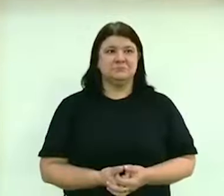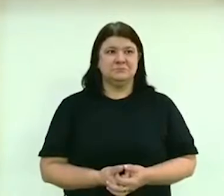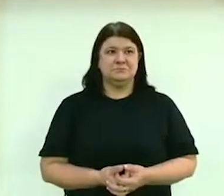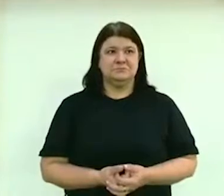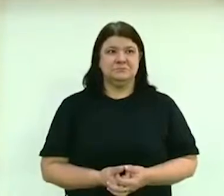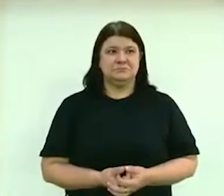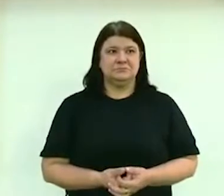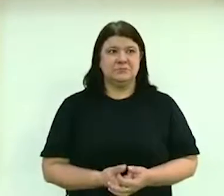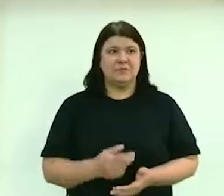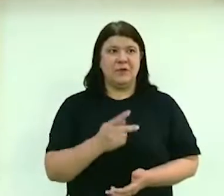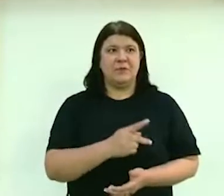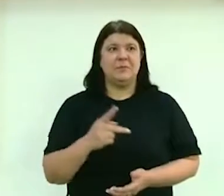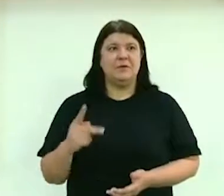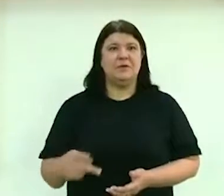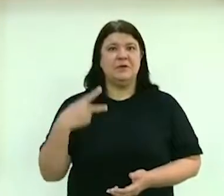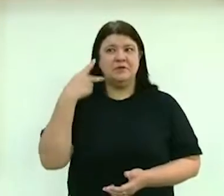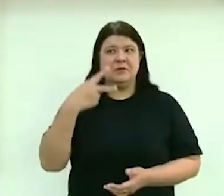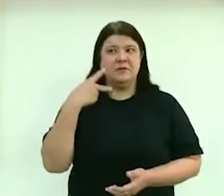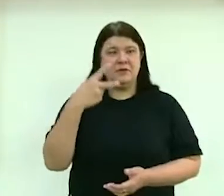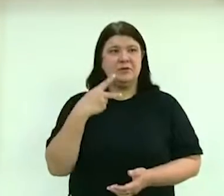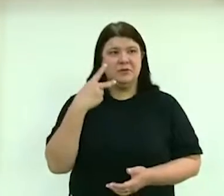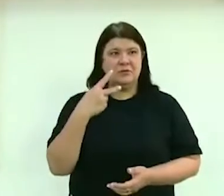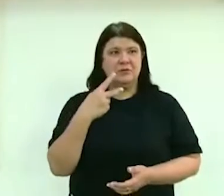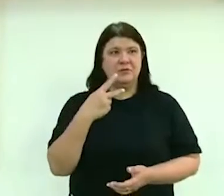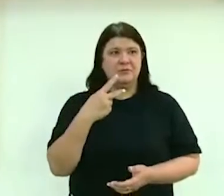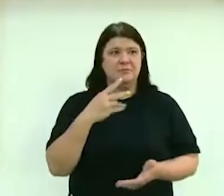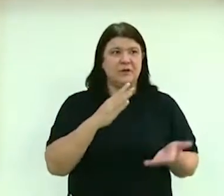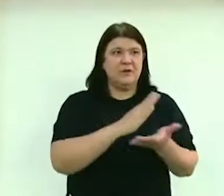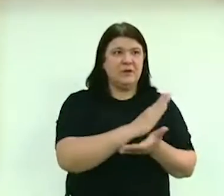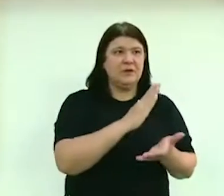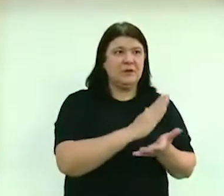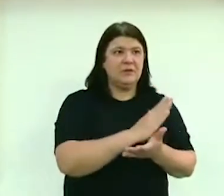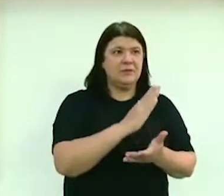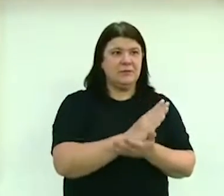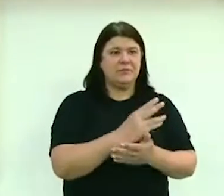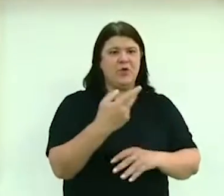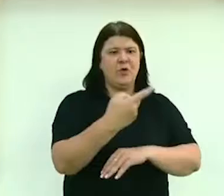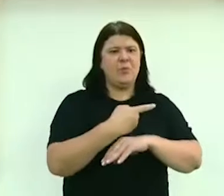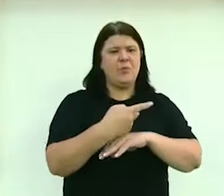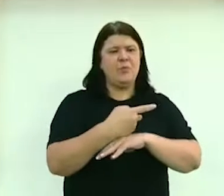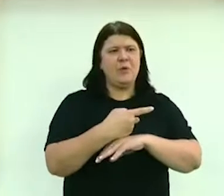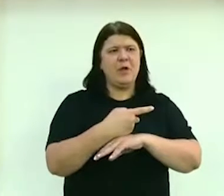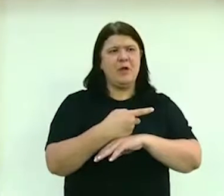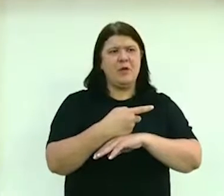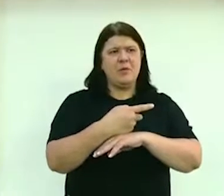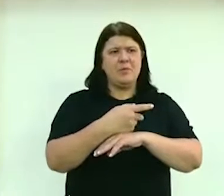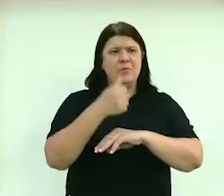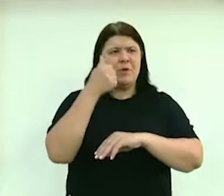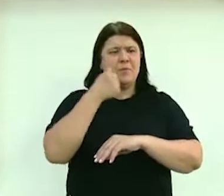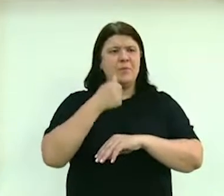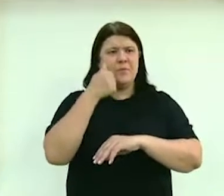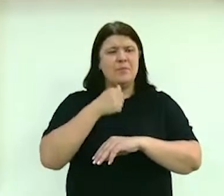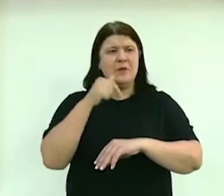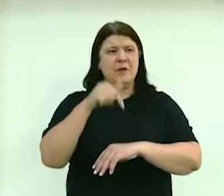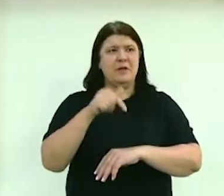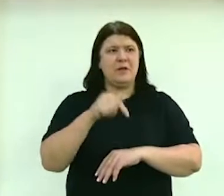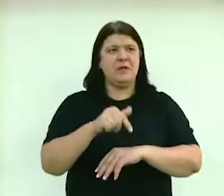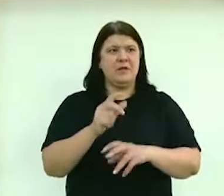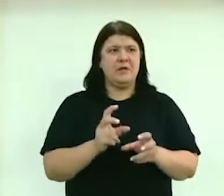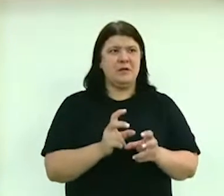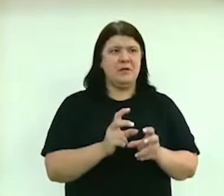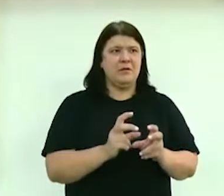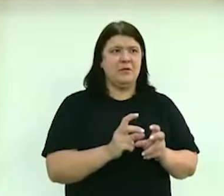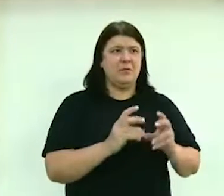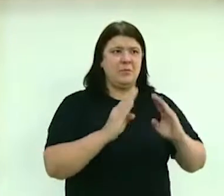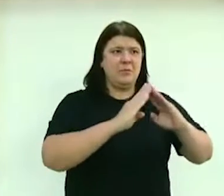Senhor presidente, senhores vereadores, requerimento. Fui procurado por uma munícipe moradora da rua dos Narcisos, 118, do Balneário,